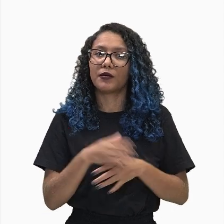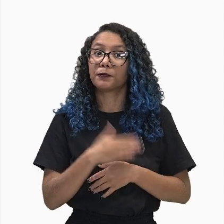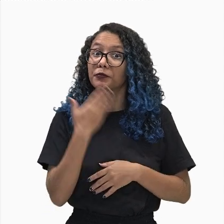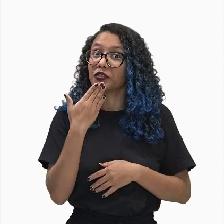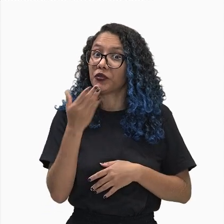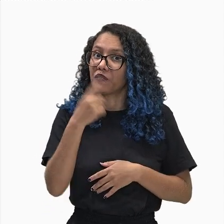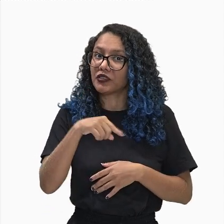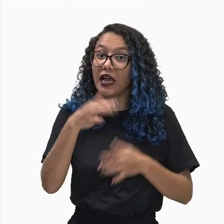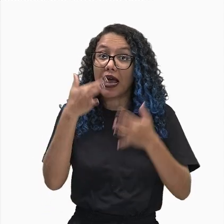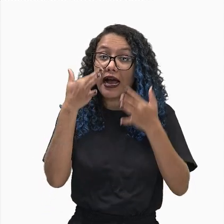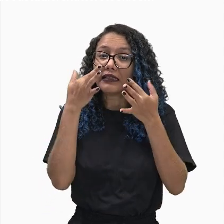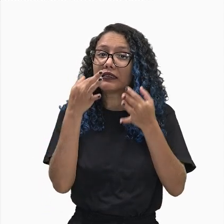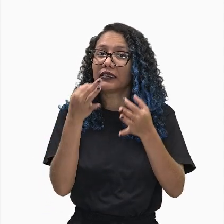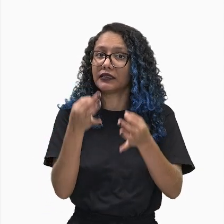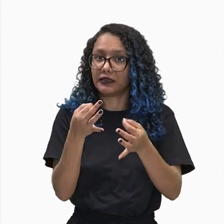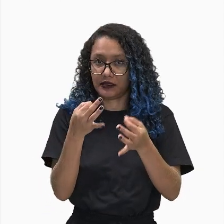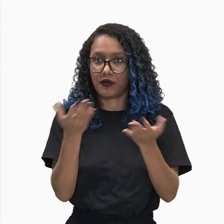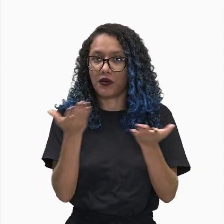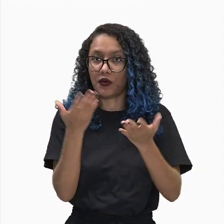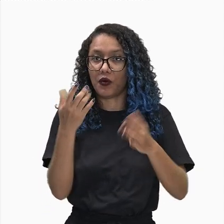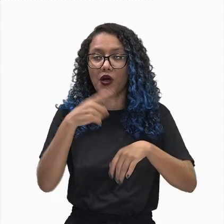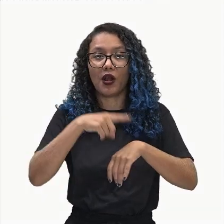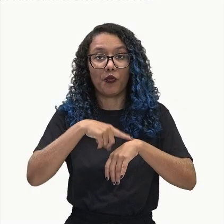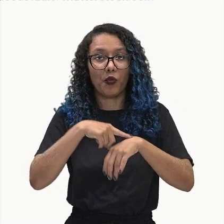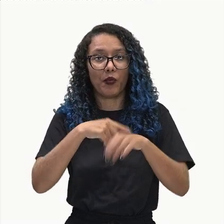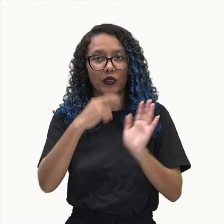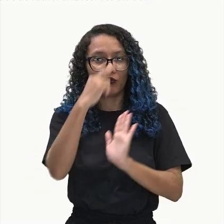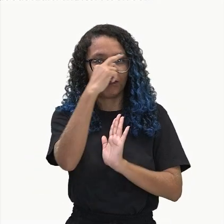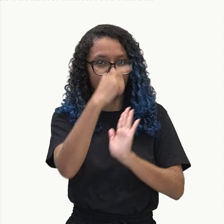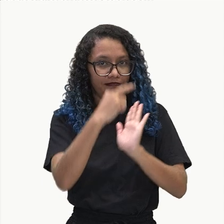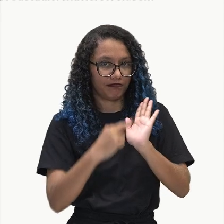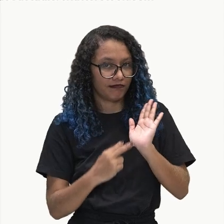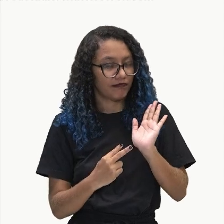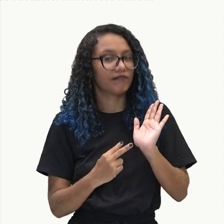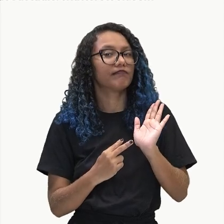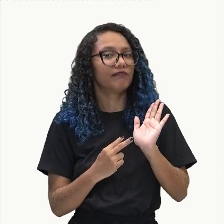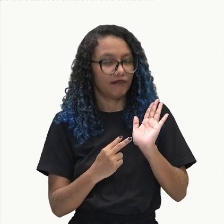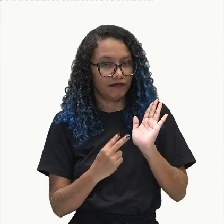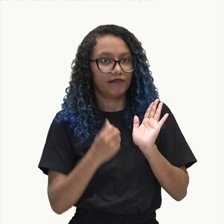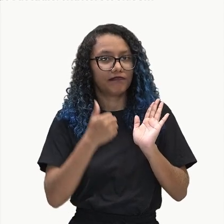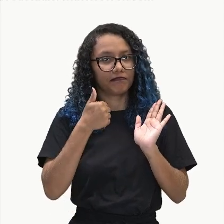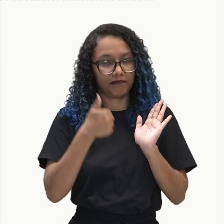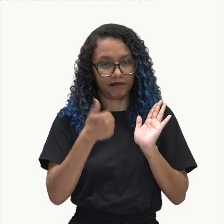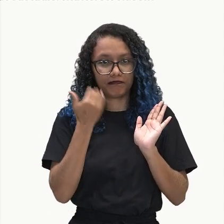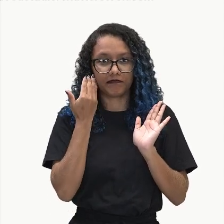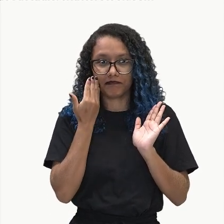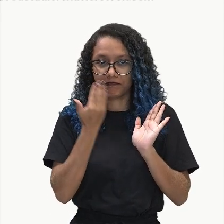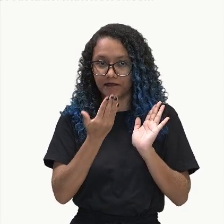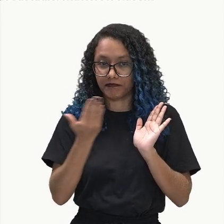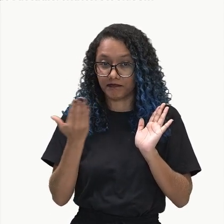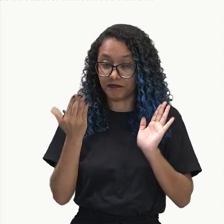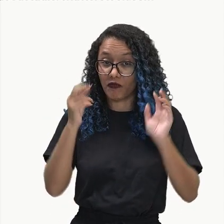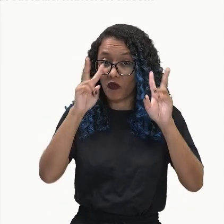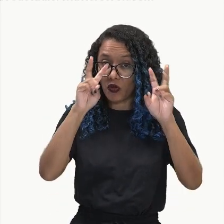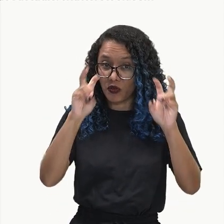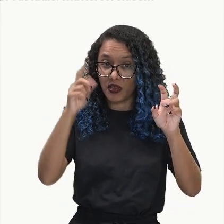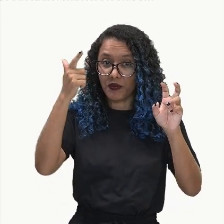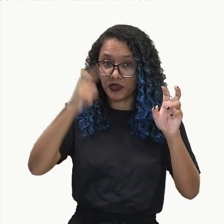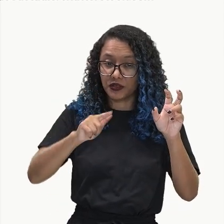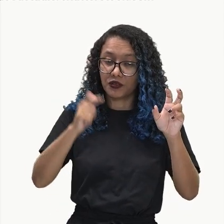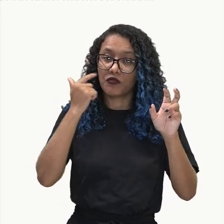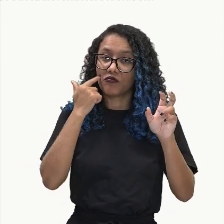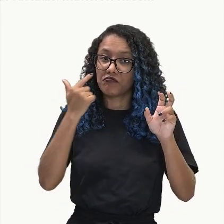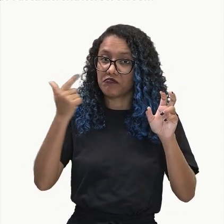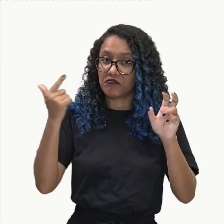aqui na leitura dessa narração, desse texto, desse conto. O título, de novo, Um sonho